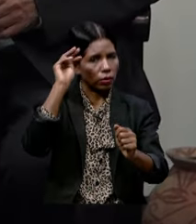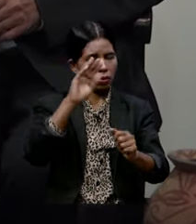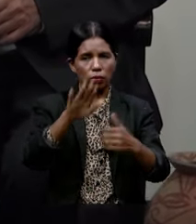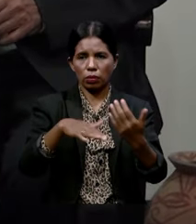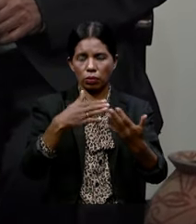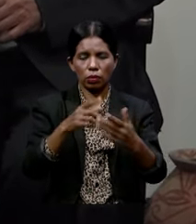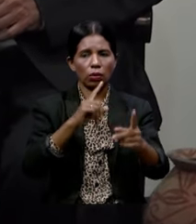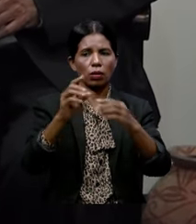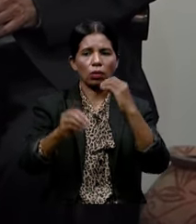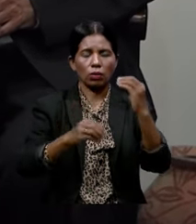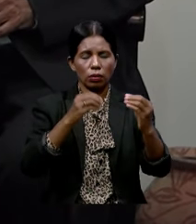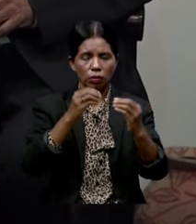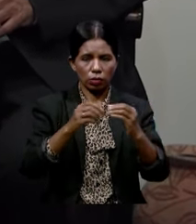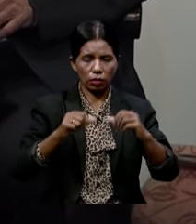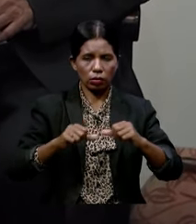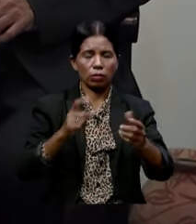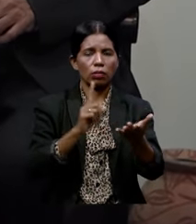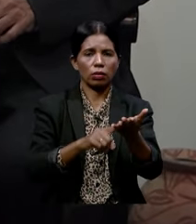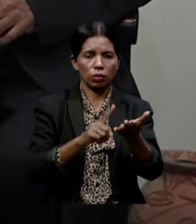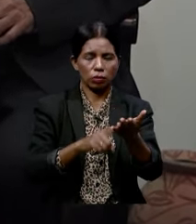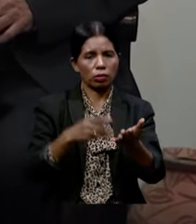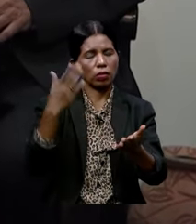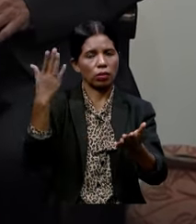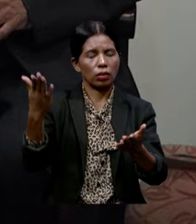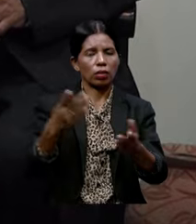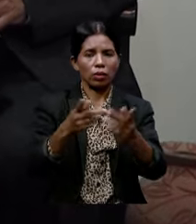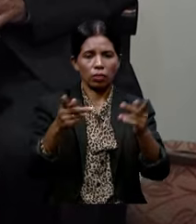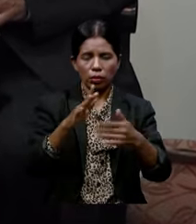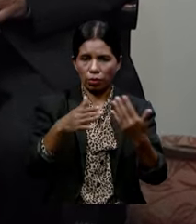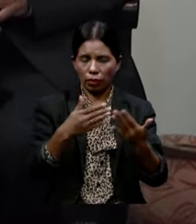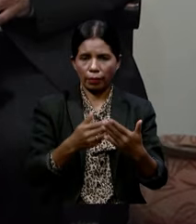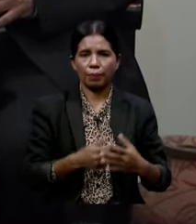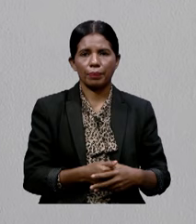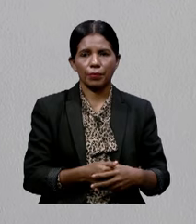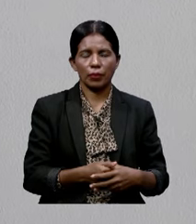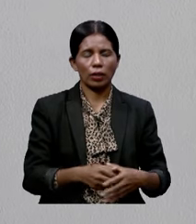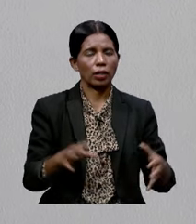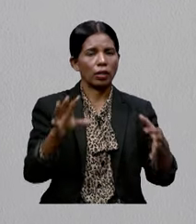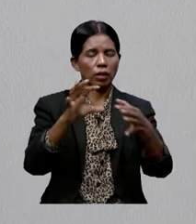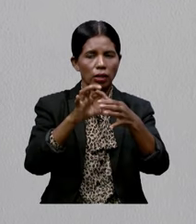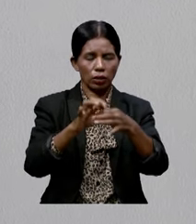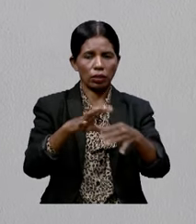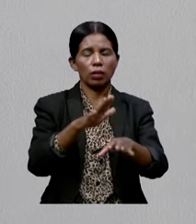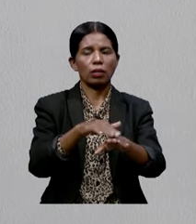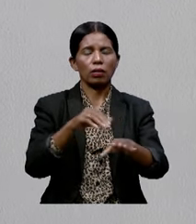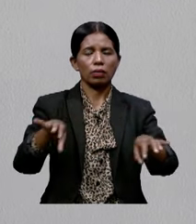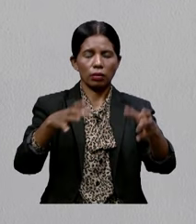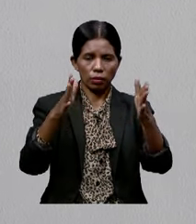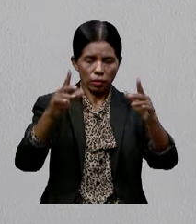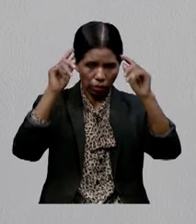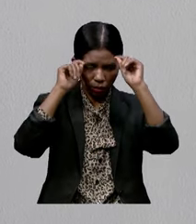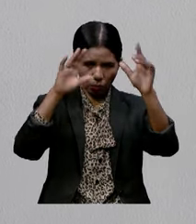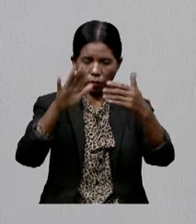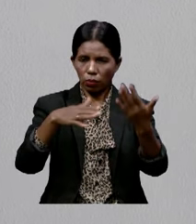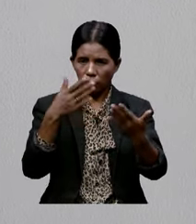o de qualia conaba conteúdo discussão e a setor hirakne. Além de ne ligado o recrutamento ba trabalhador timoroan